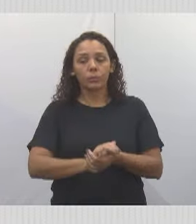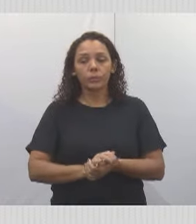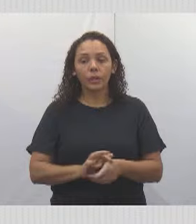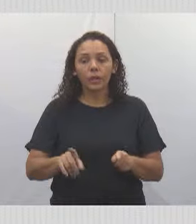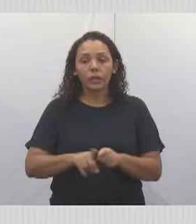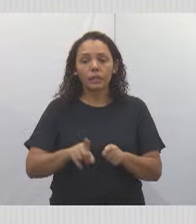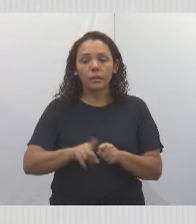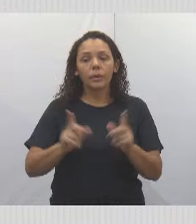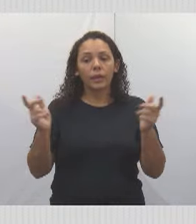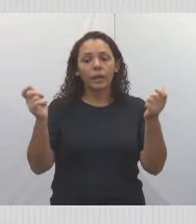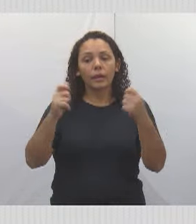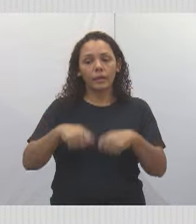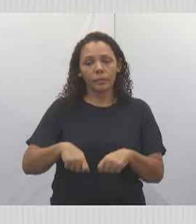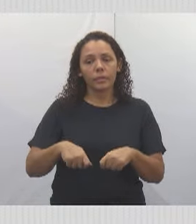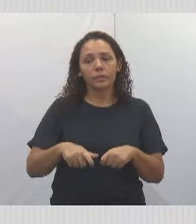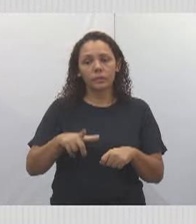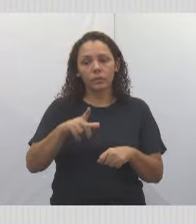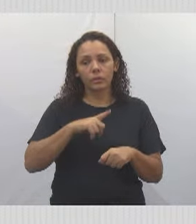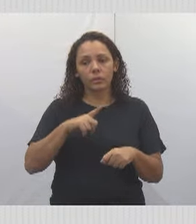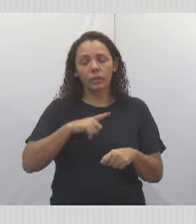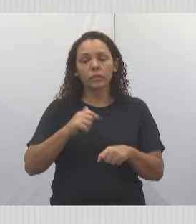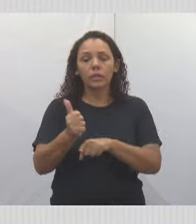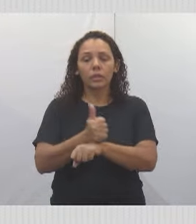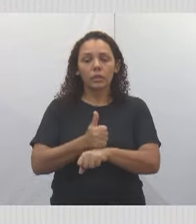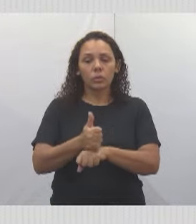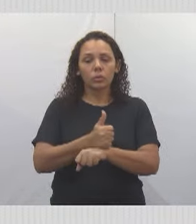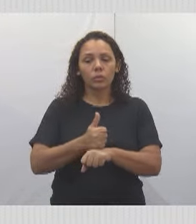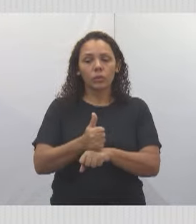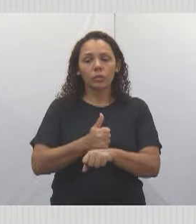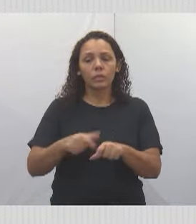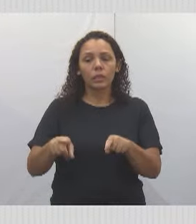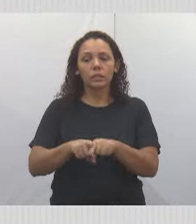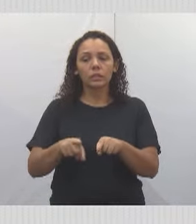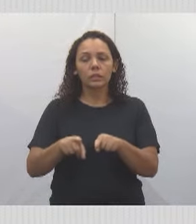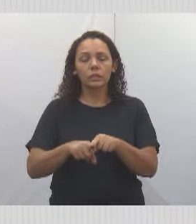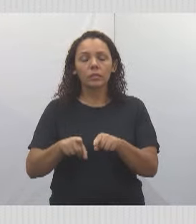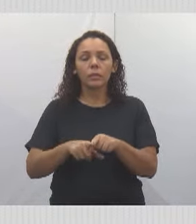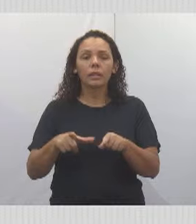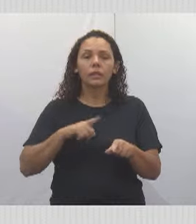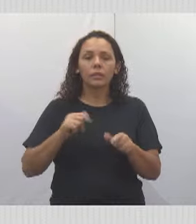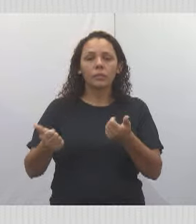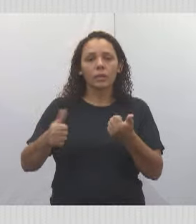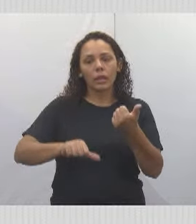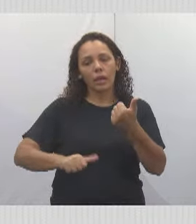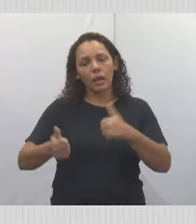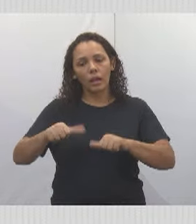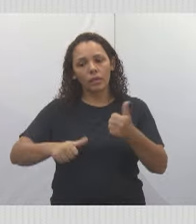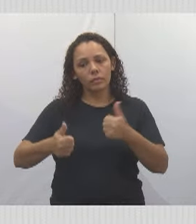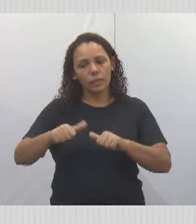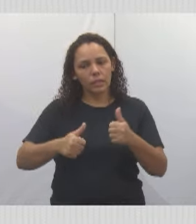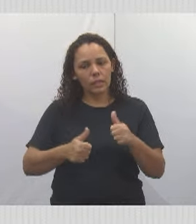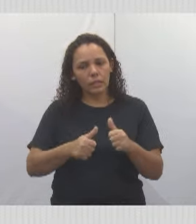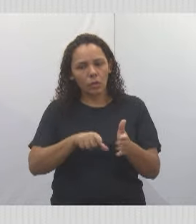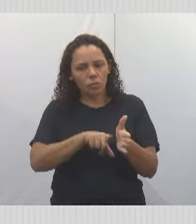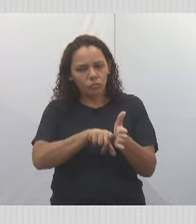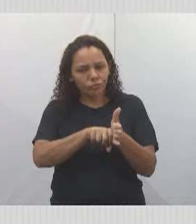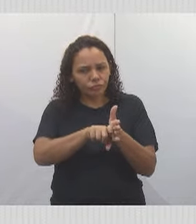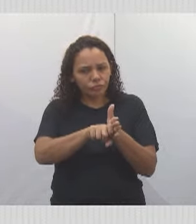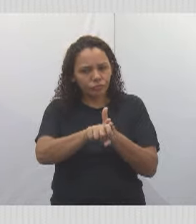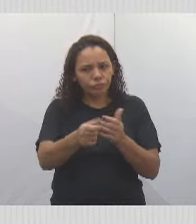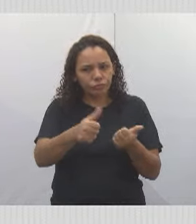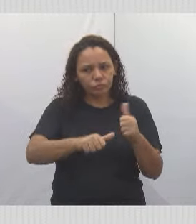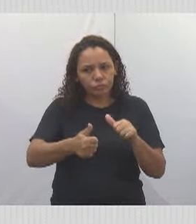ACS, e os profissionais foram deslocados também para avaliação de densidade larvária, preconizado pelo Estado.